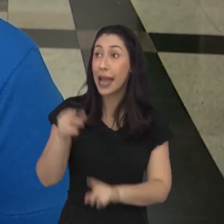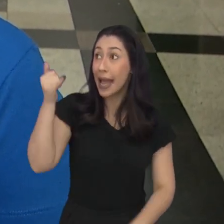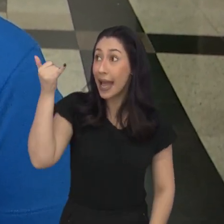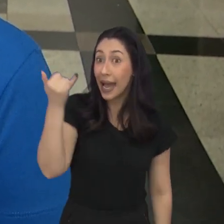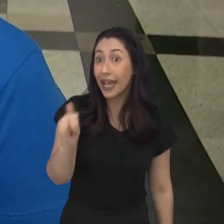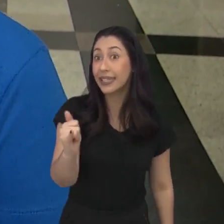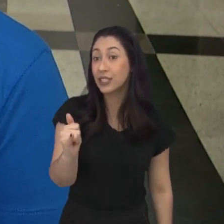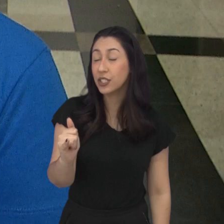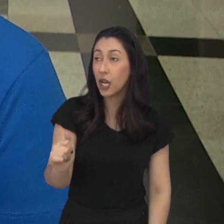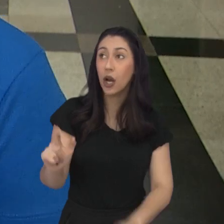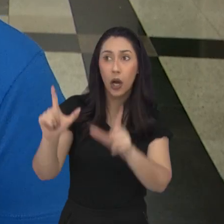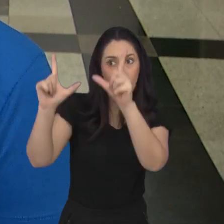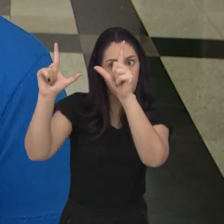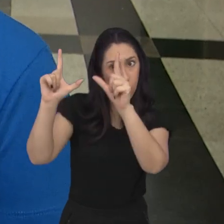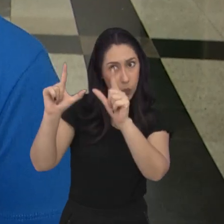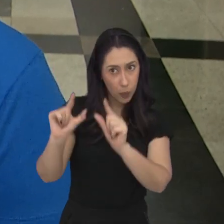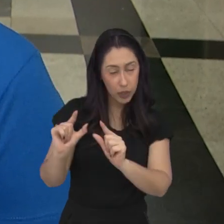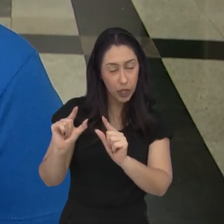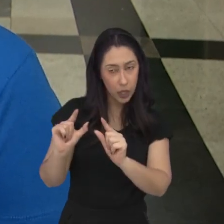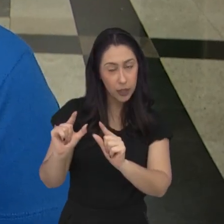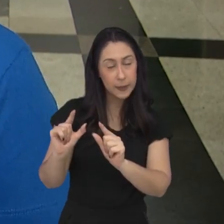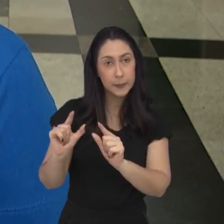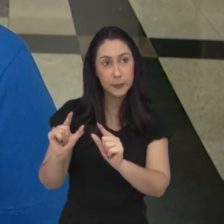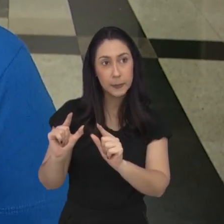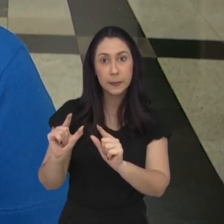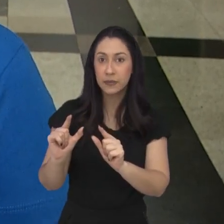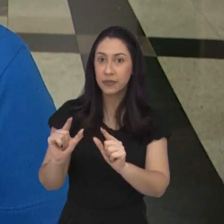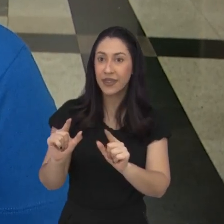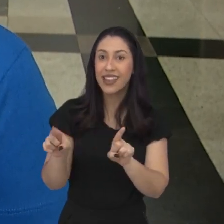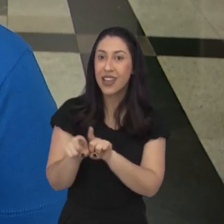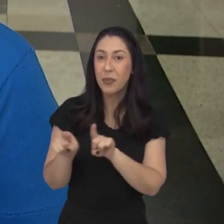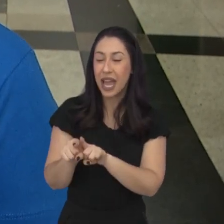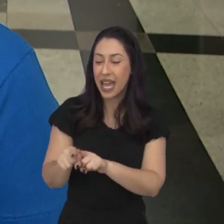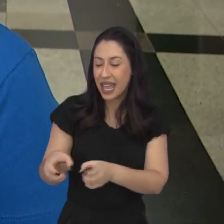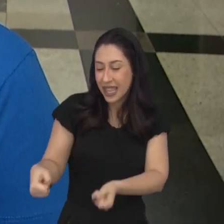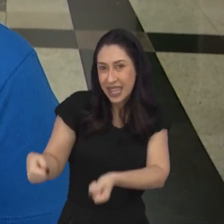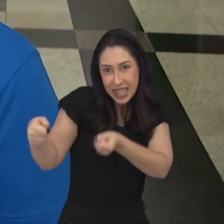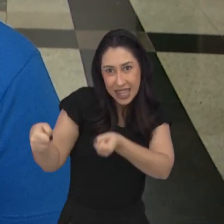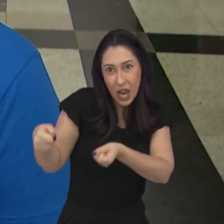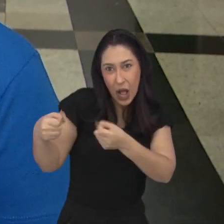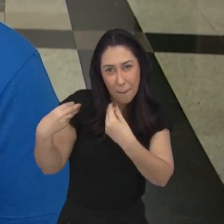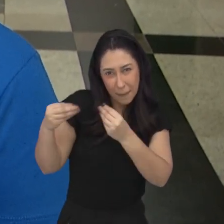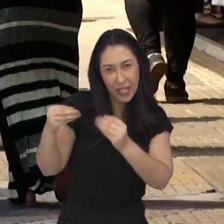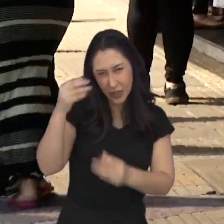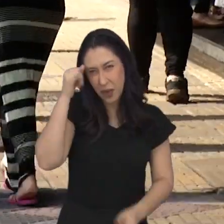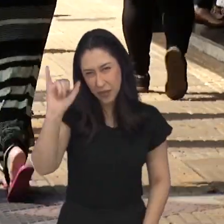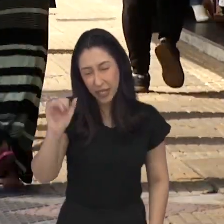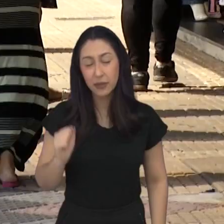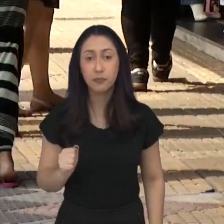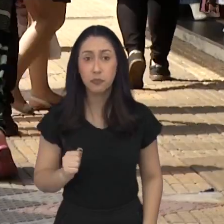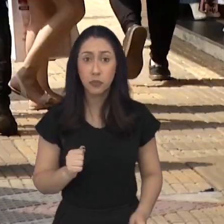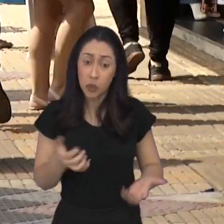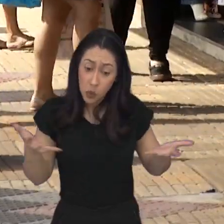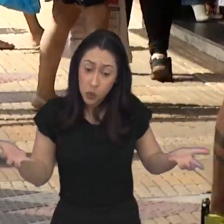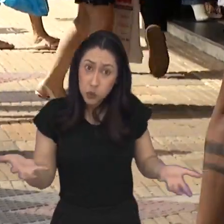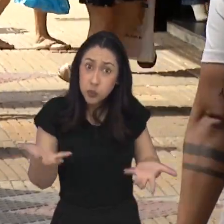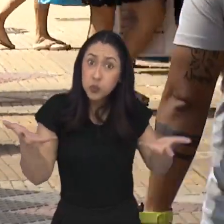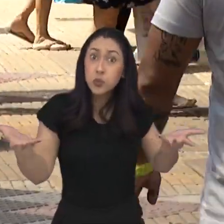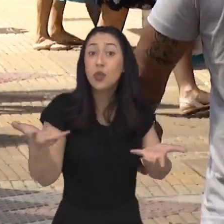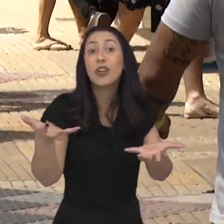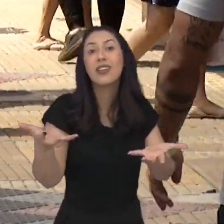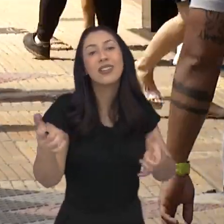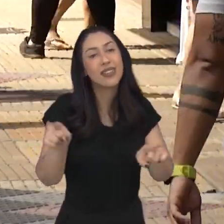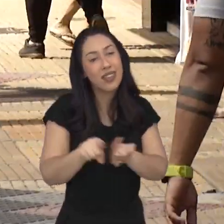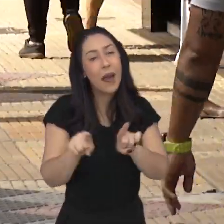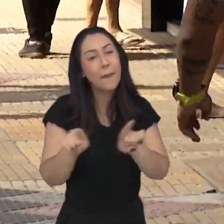Consumo de energia cada vez menor, né? Sacolas também a gente tenta evitar. O estímulo a essas